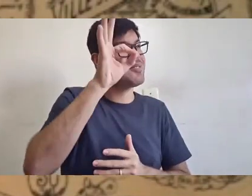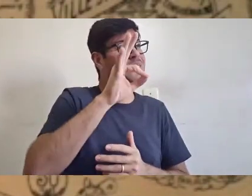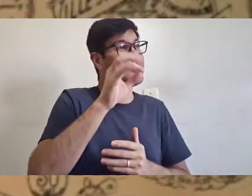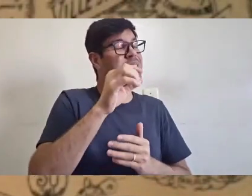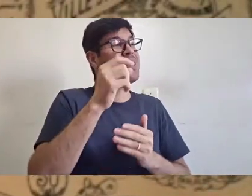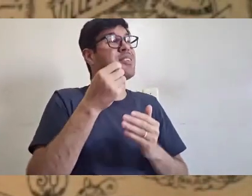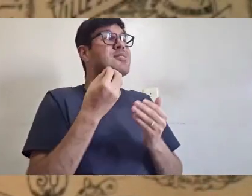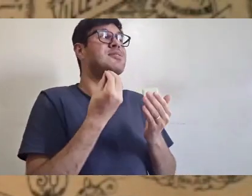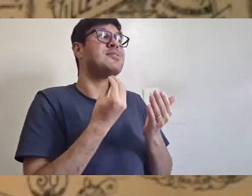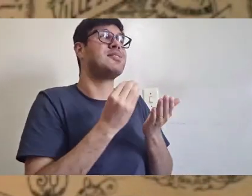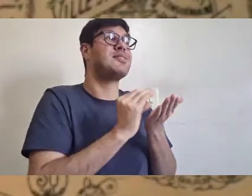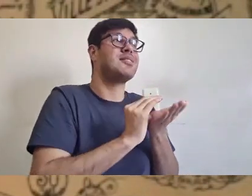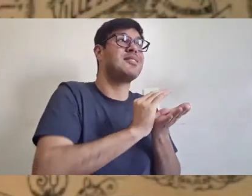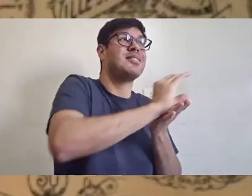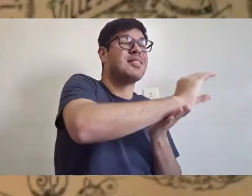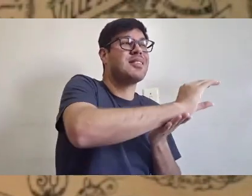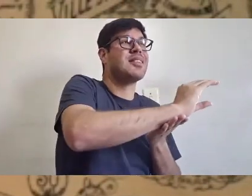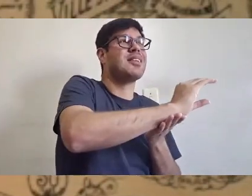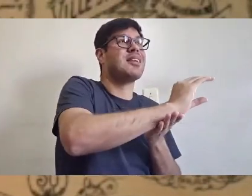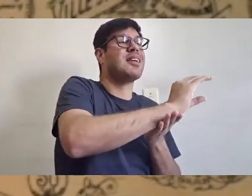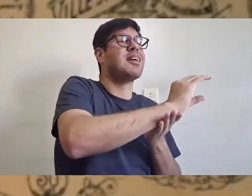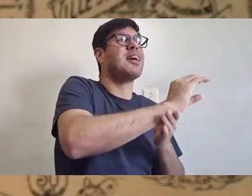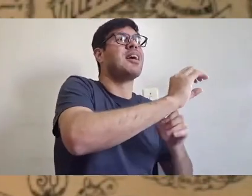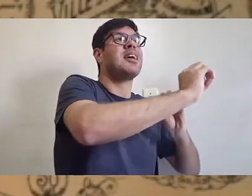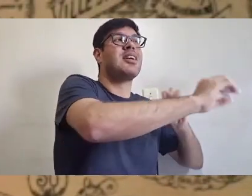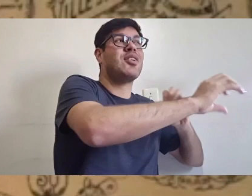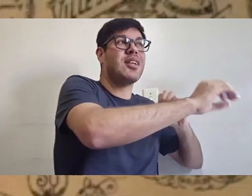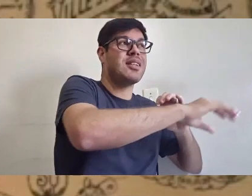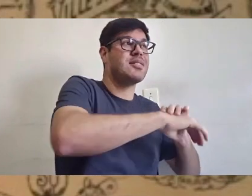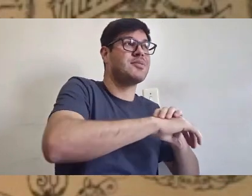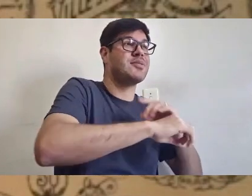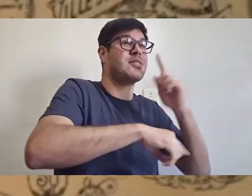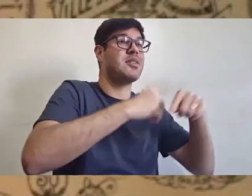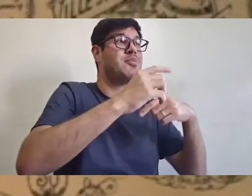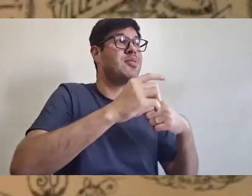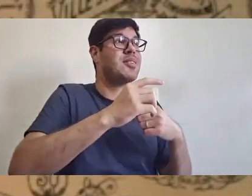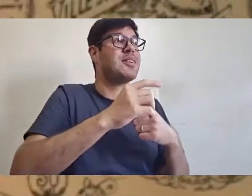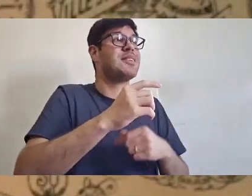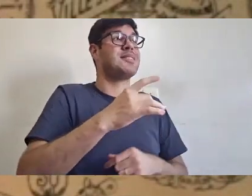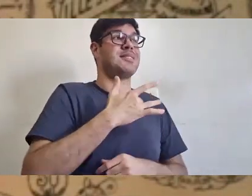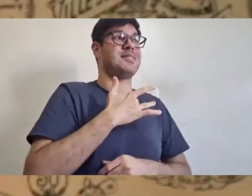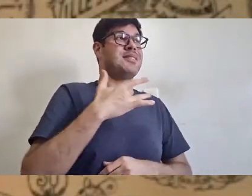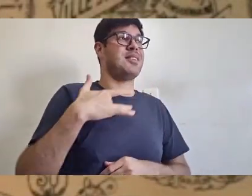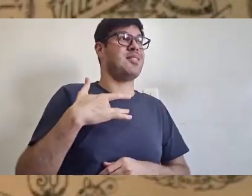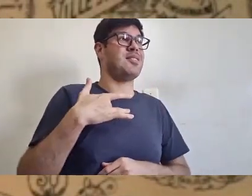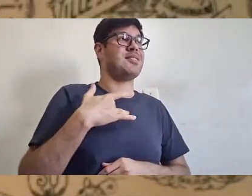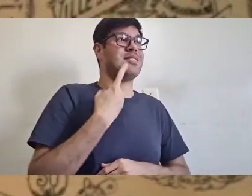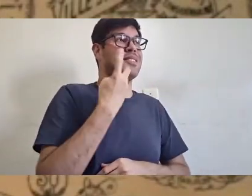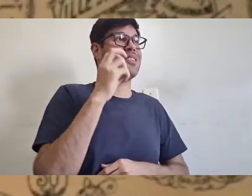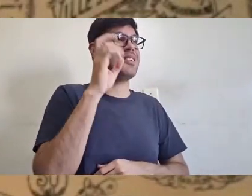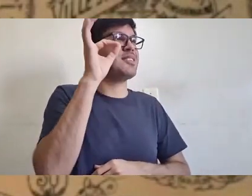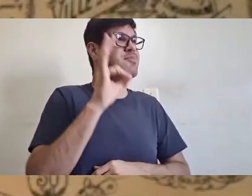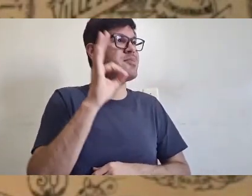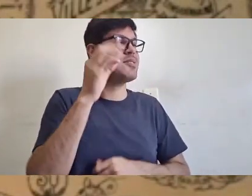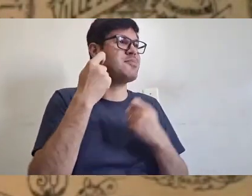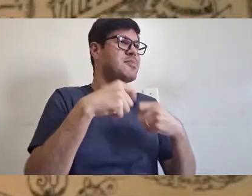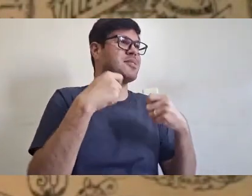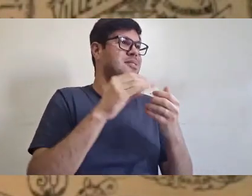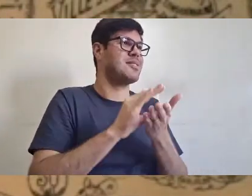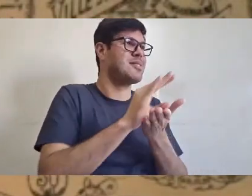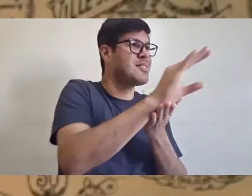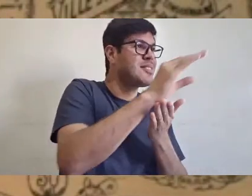mínimo 25% na educação, que está corretíssimo. Certo. 15%. A saúde, segundo a Constituição,